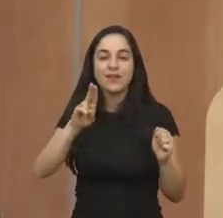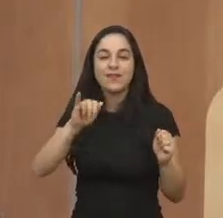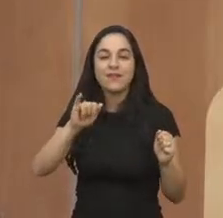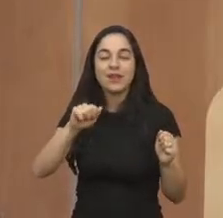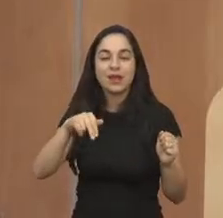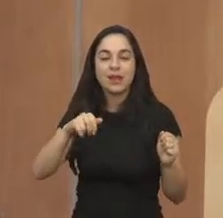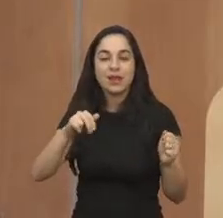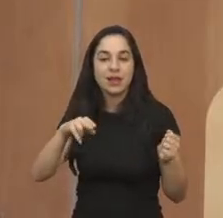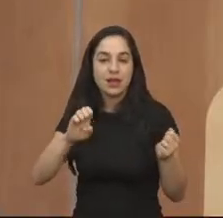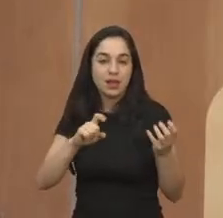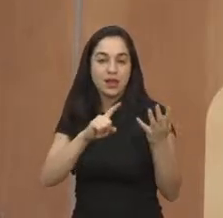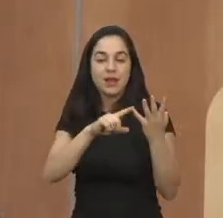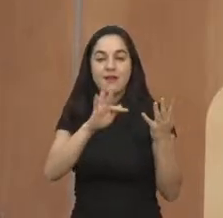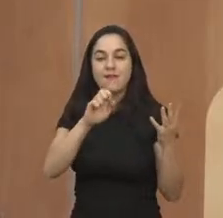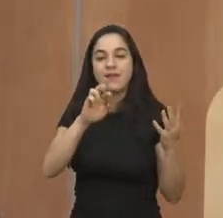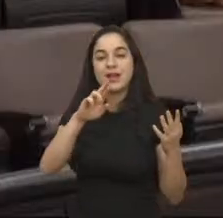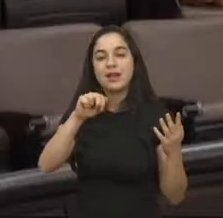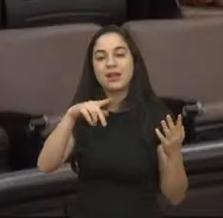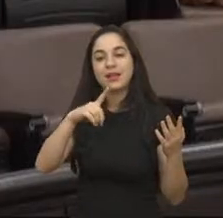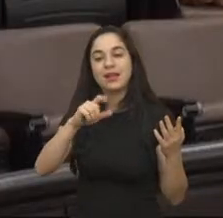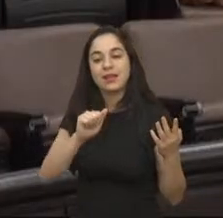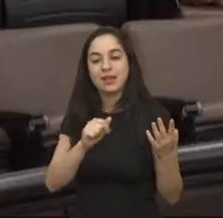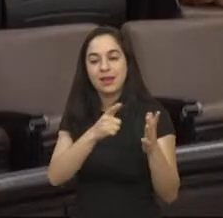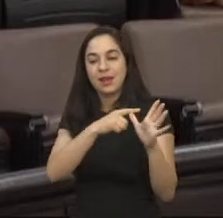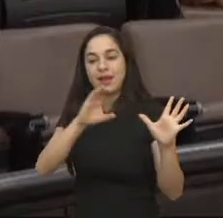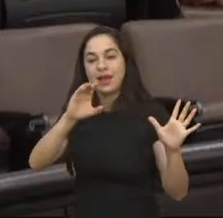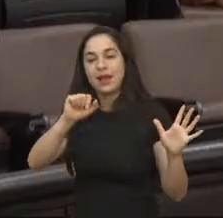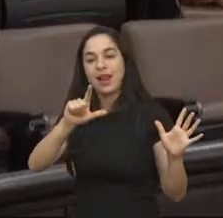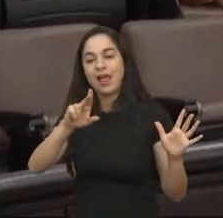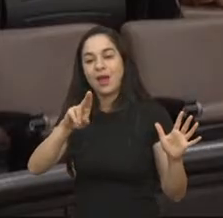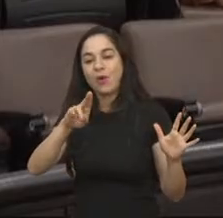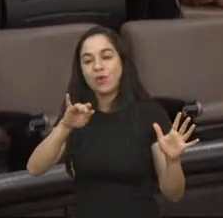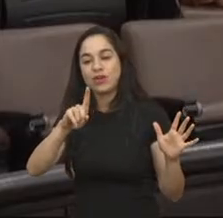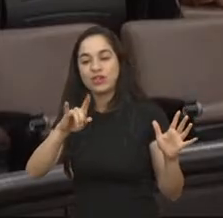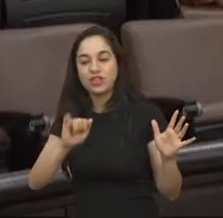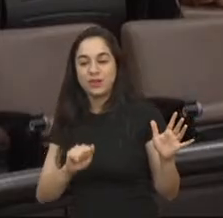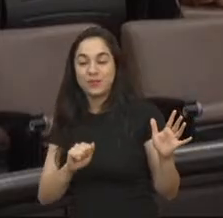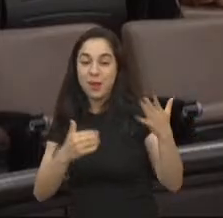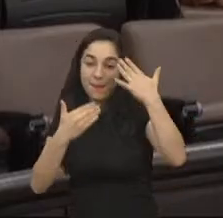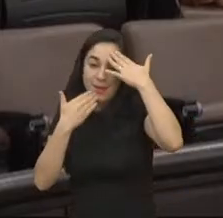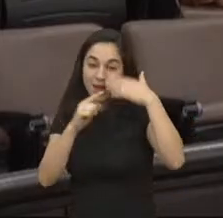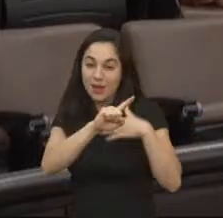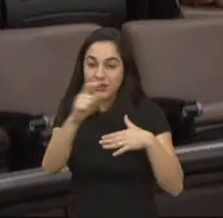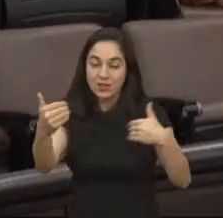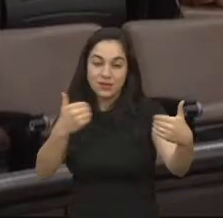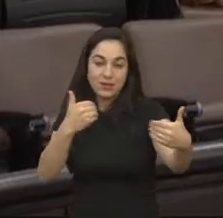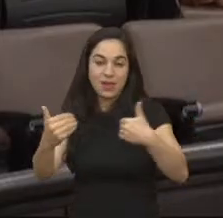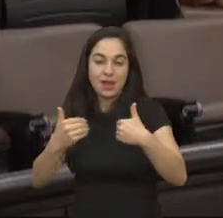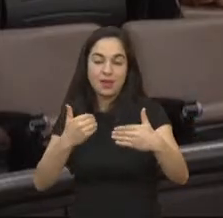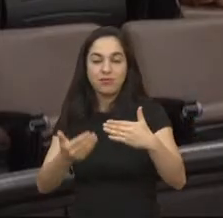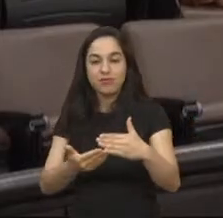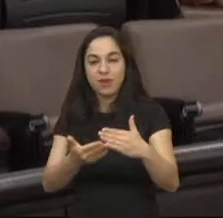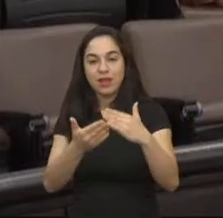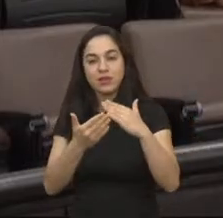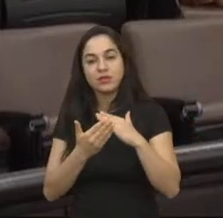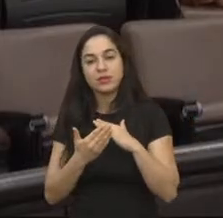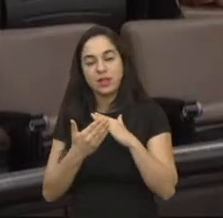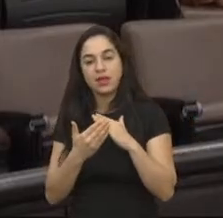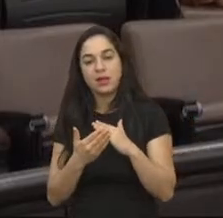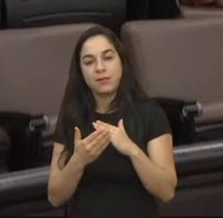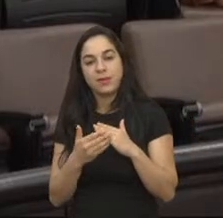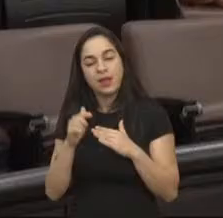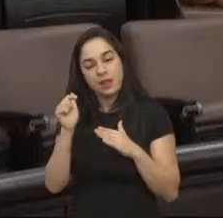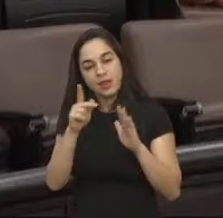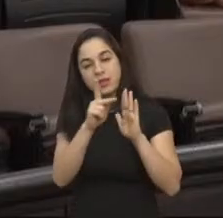a Cláudia, agradecer vocês porque vocês estão aqui presentes, né, e por ajudarem a fazer sentido nesse